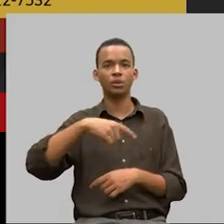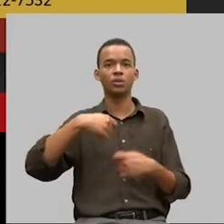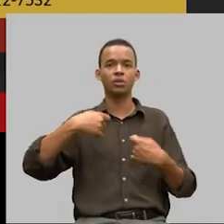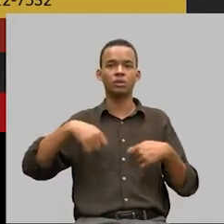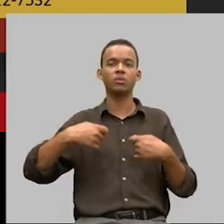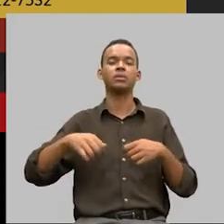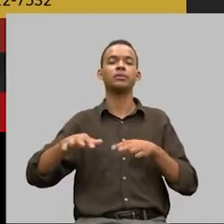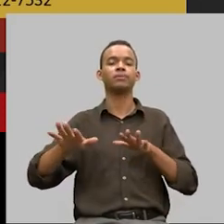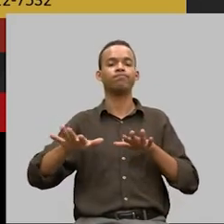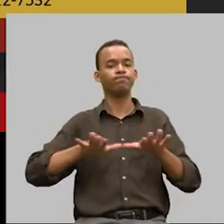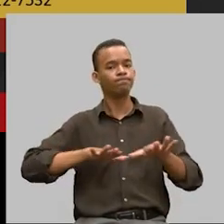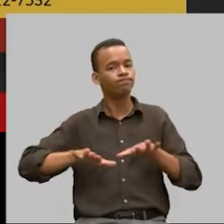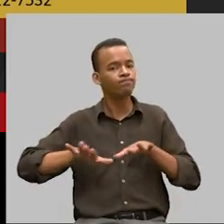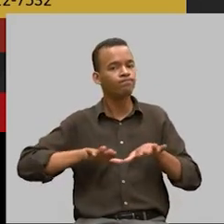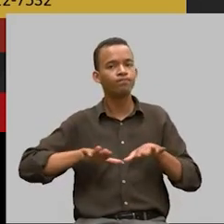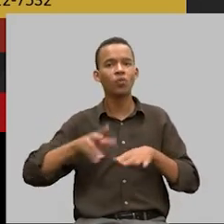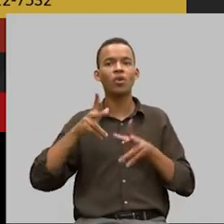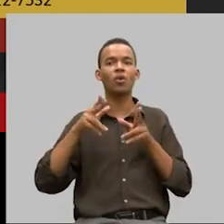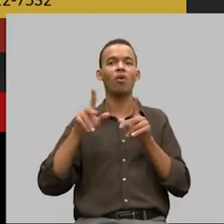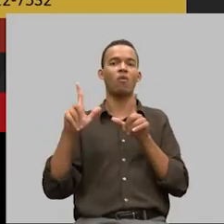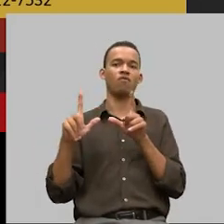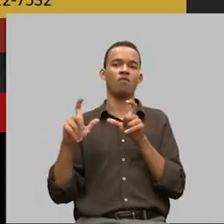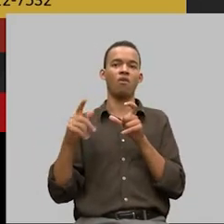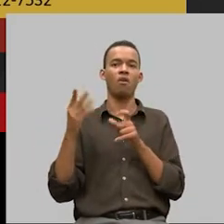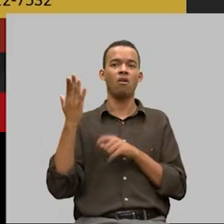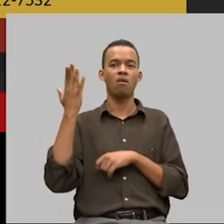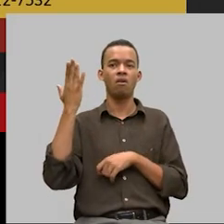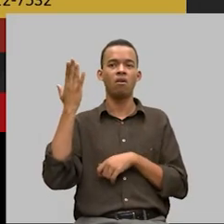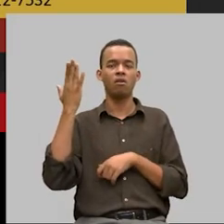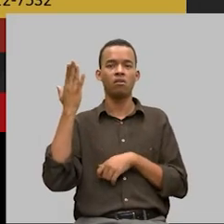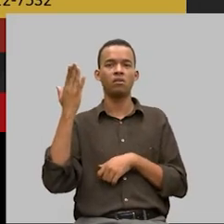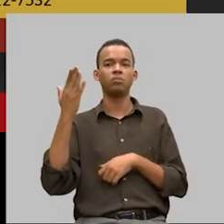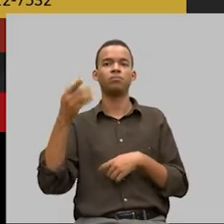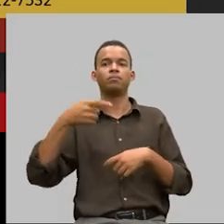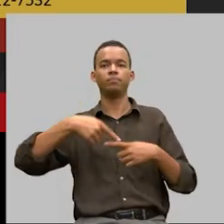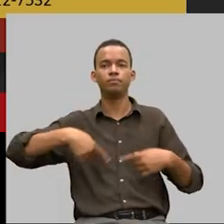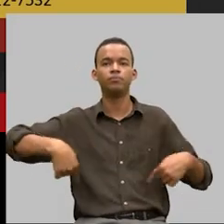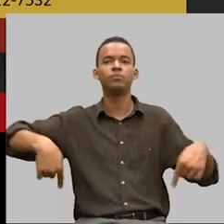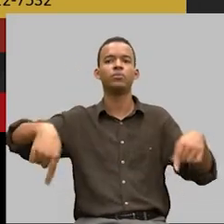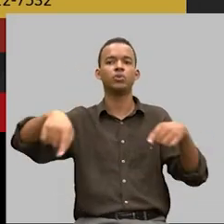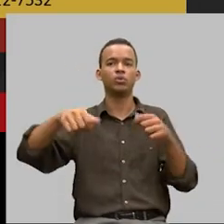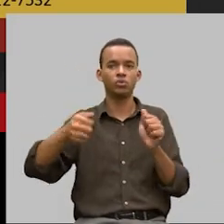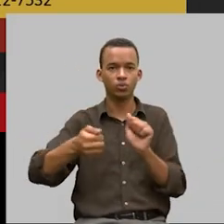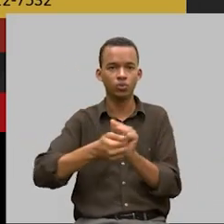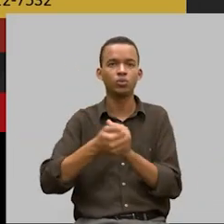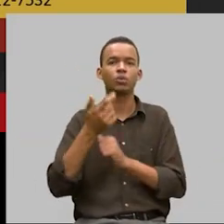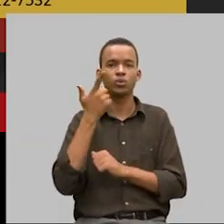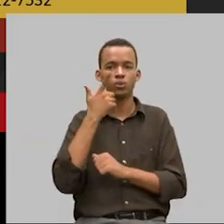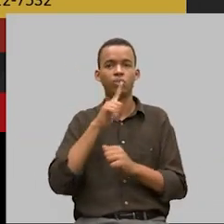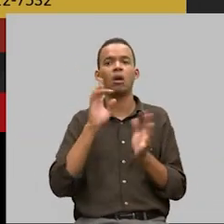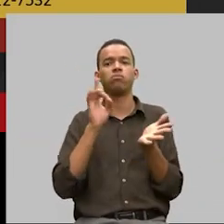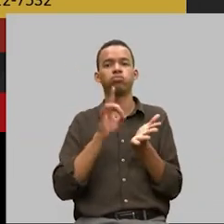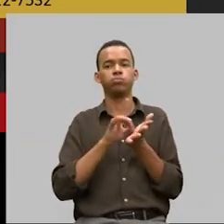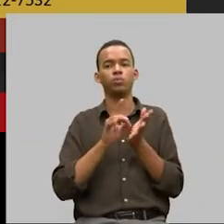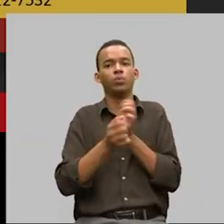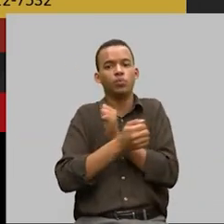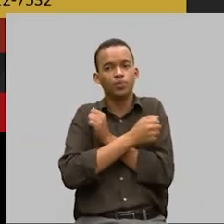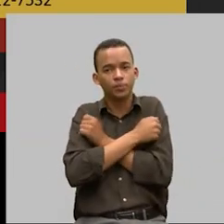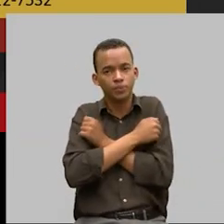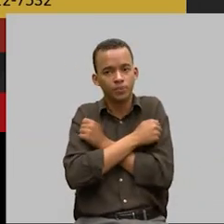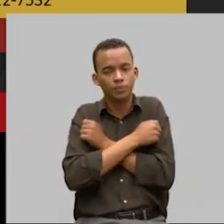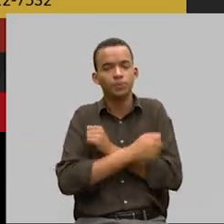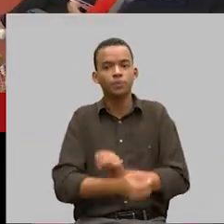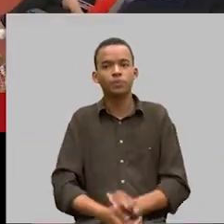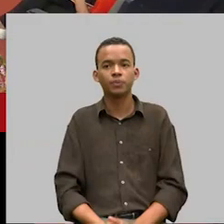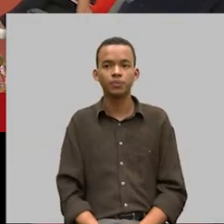roda e é isso que a gente tem que correr atrás junto aí para conseguir colocar isso na realidade abraços Muito